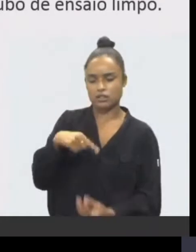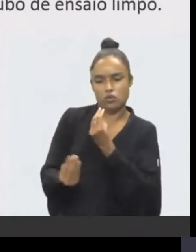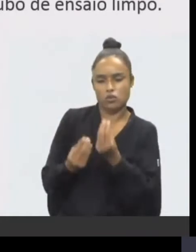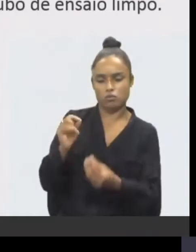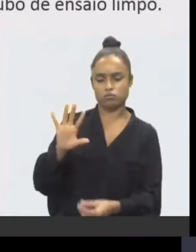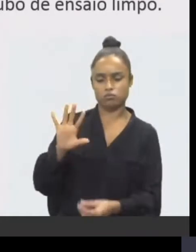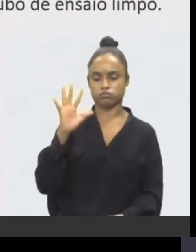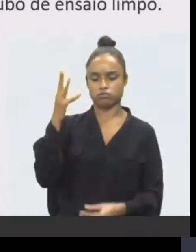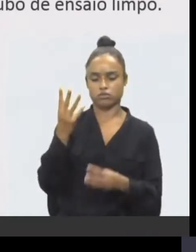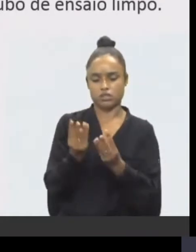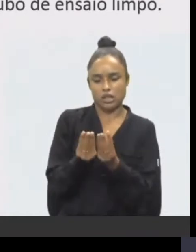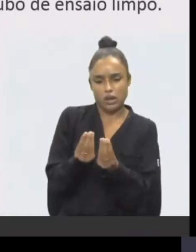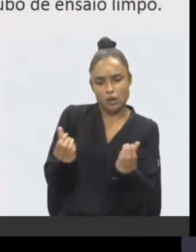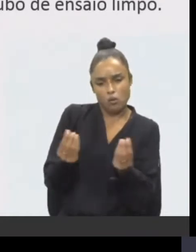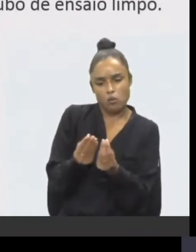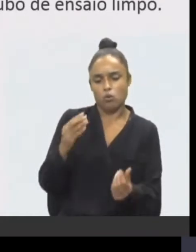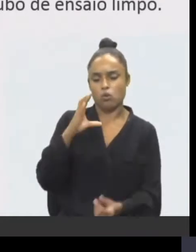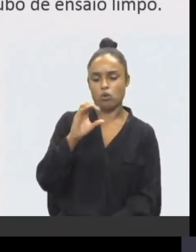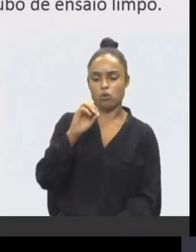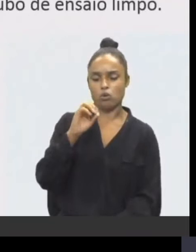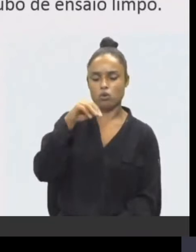composto. Nós vamos agitar